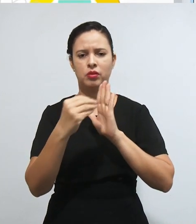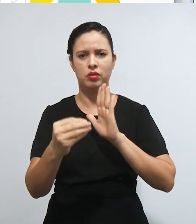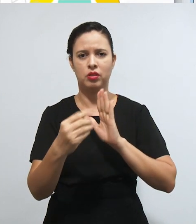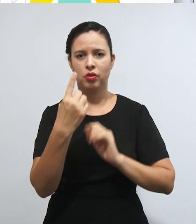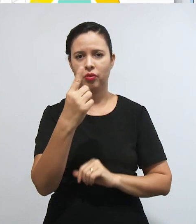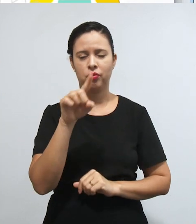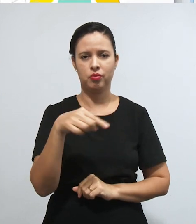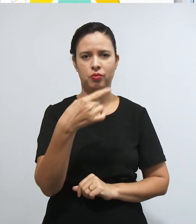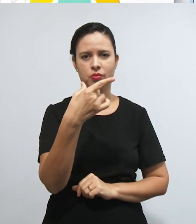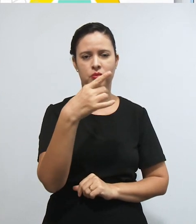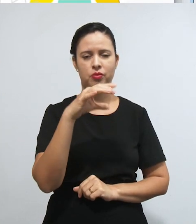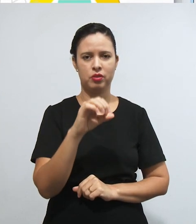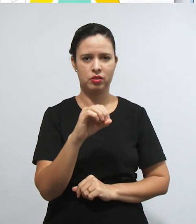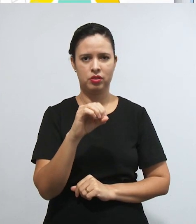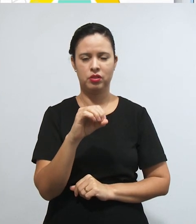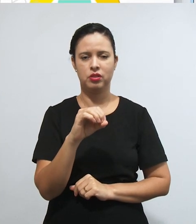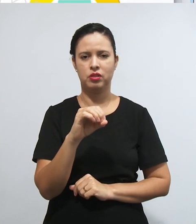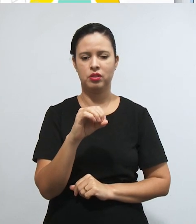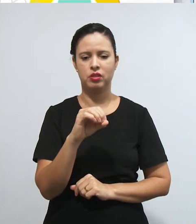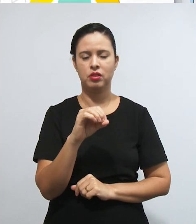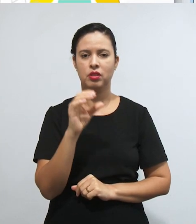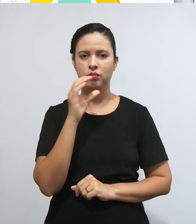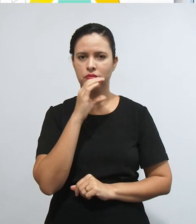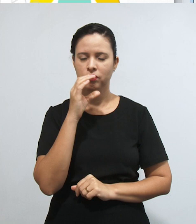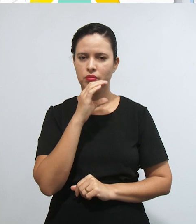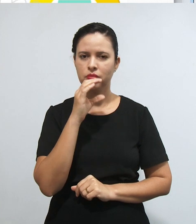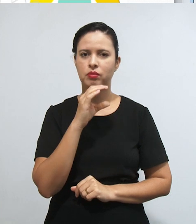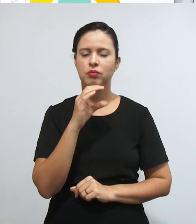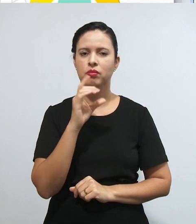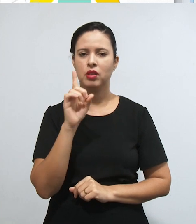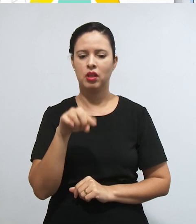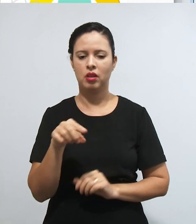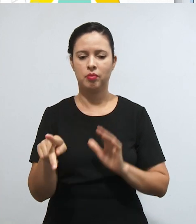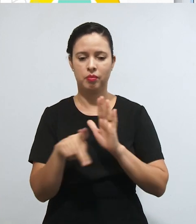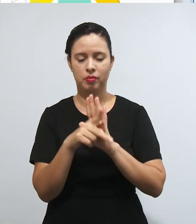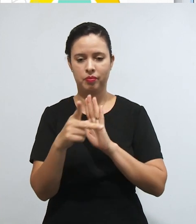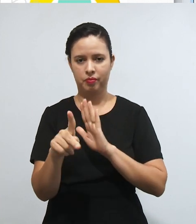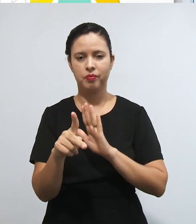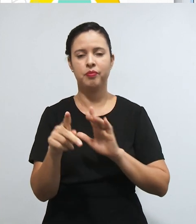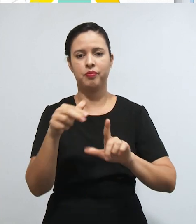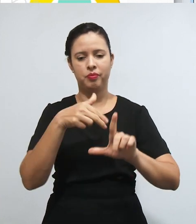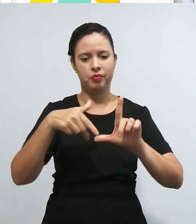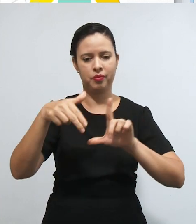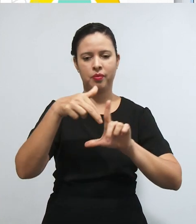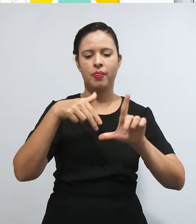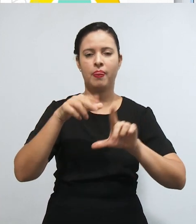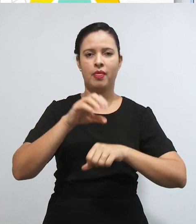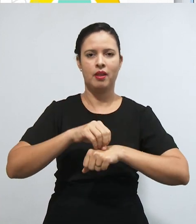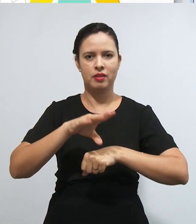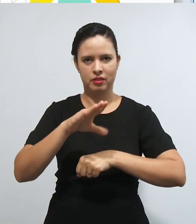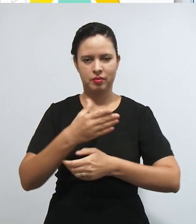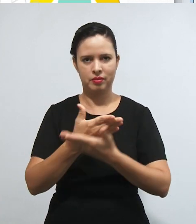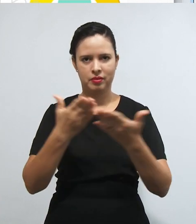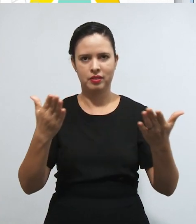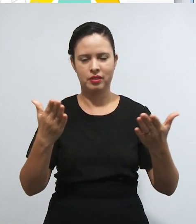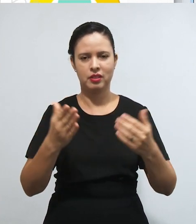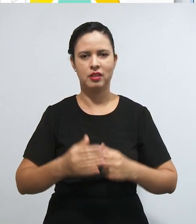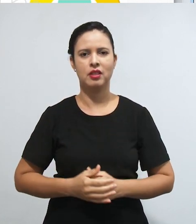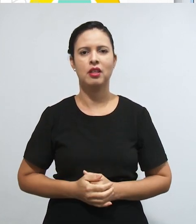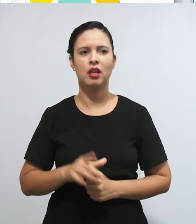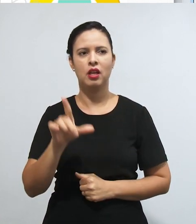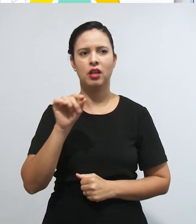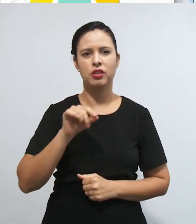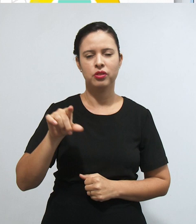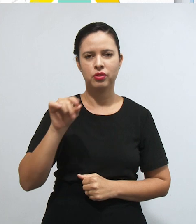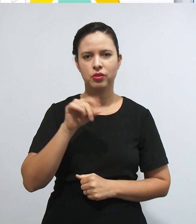de 1:20, ó. Tá? De 1:20, 1.20 que vem para essa animação aqui, tá? Então a dica que eu deixo para vocês, escolha